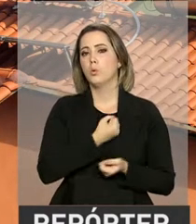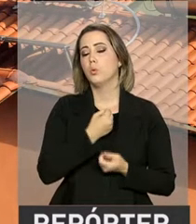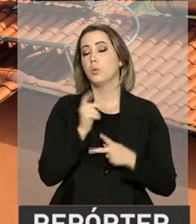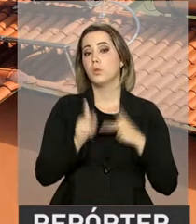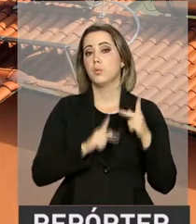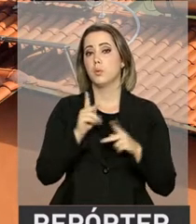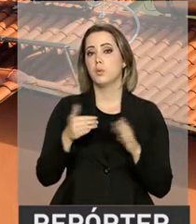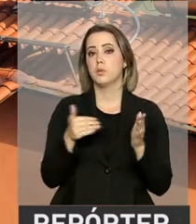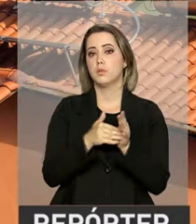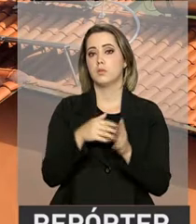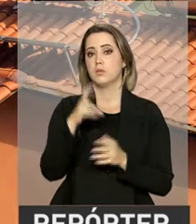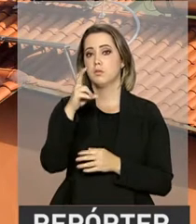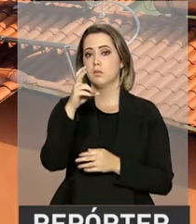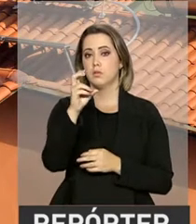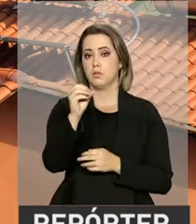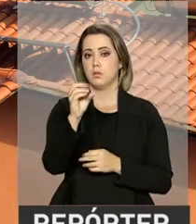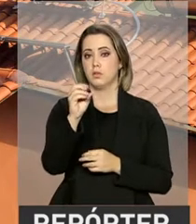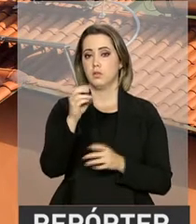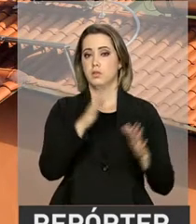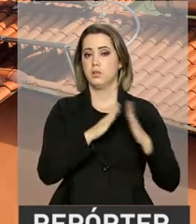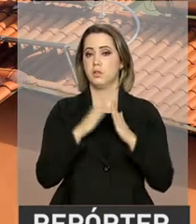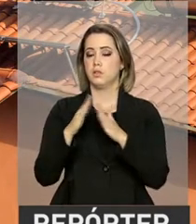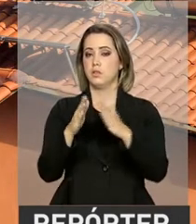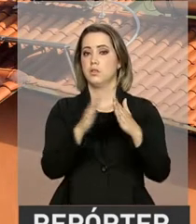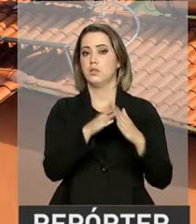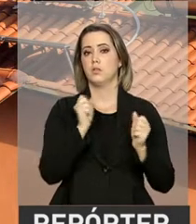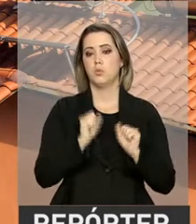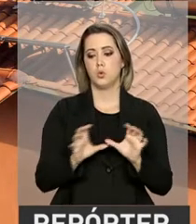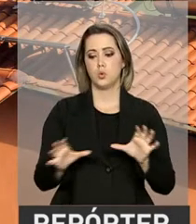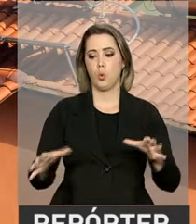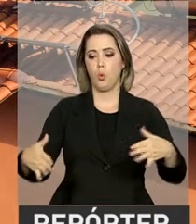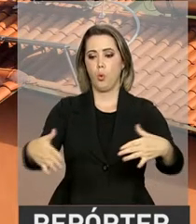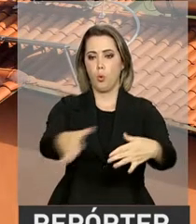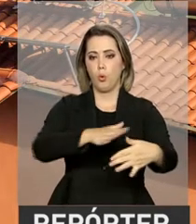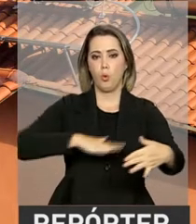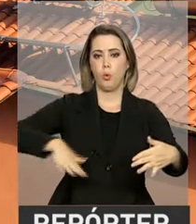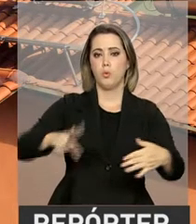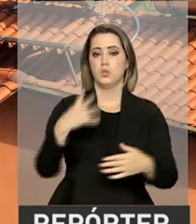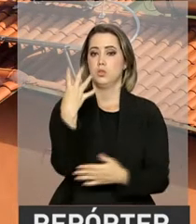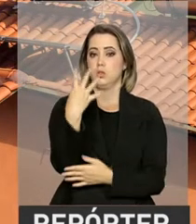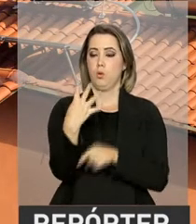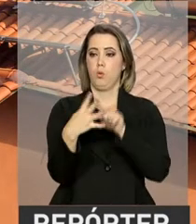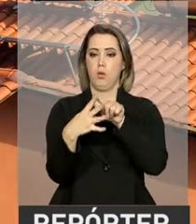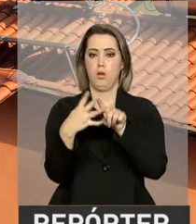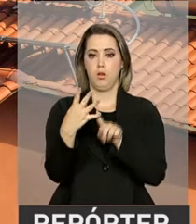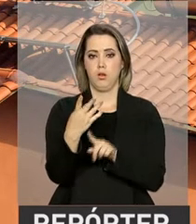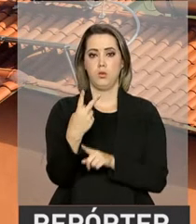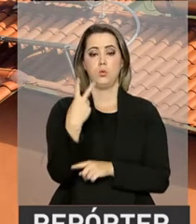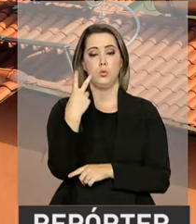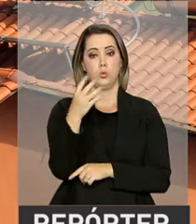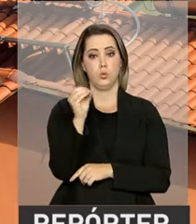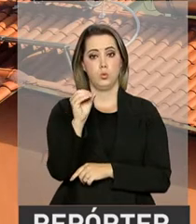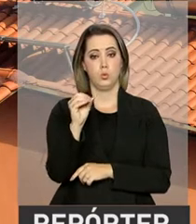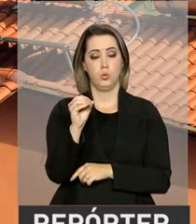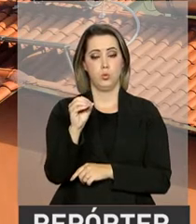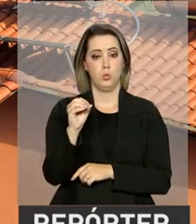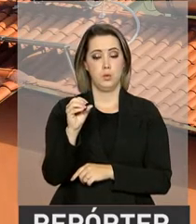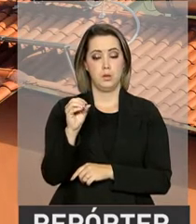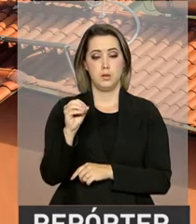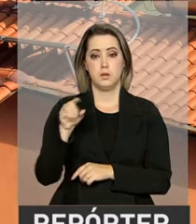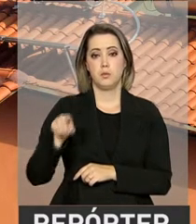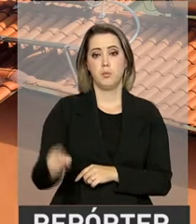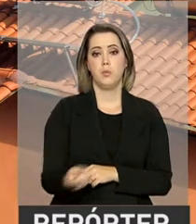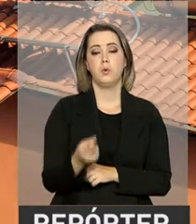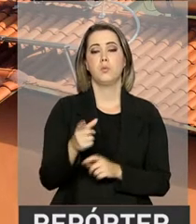500 unidades por conjunto habitacional, sendo aceito agrupamentos de até 4 empreendimentos, com 2 mil unidades. As melhorias